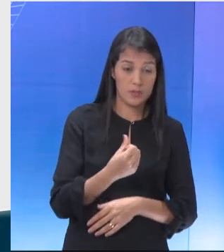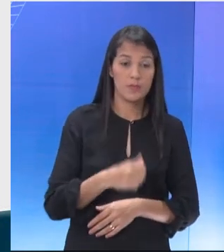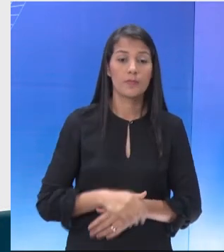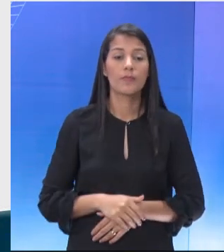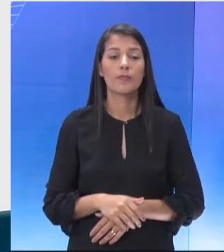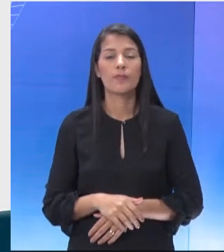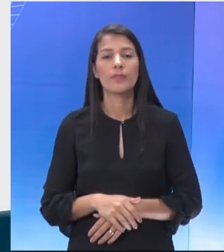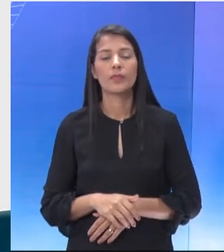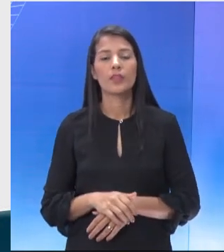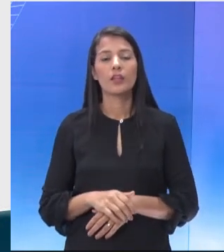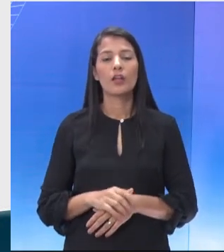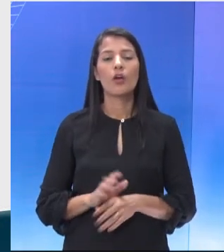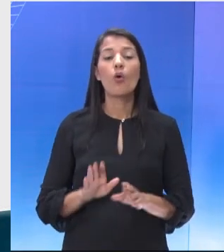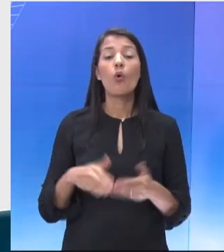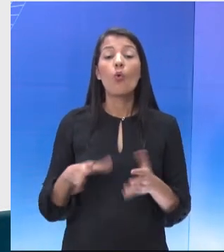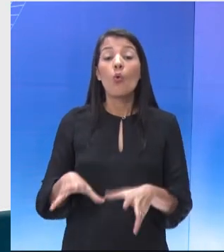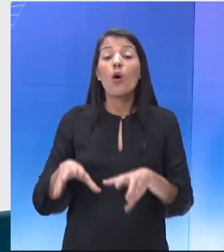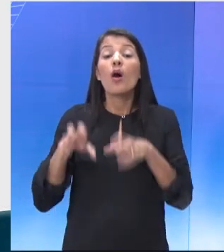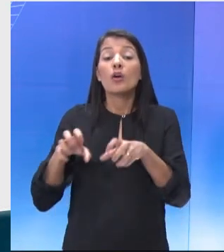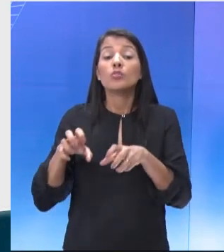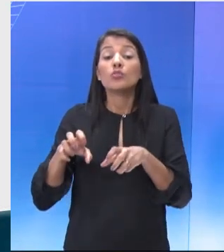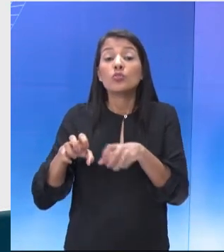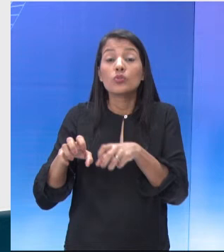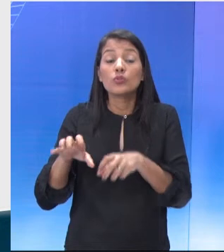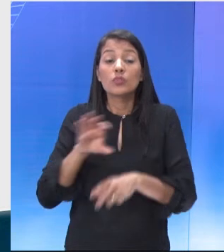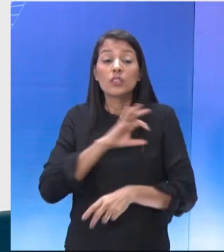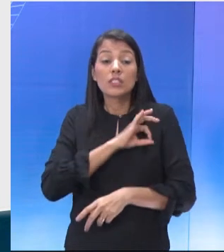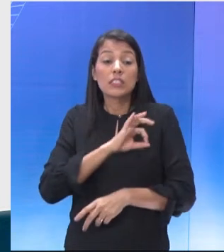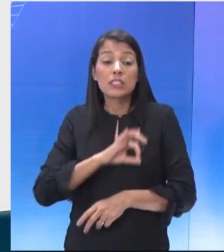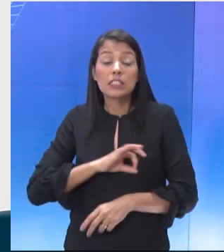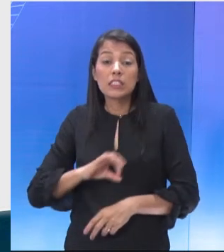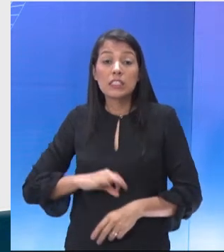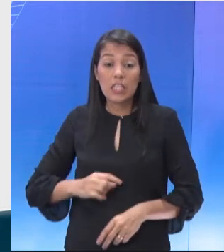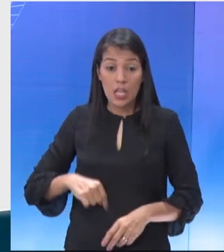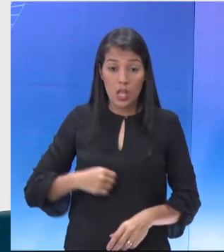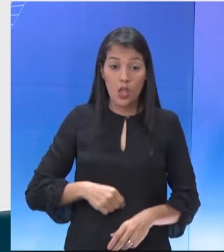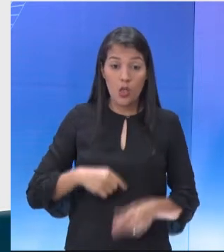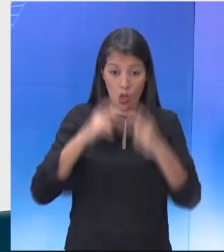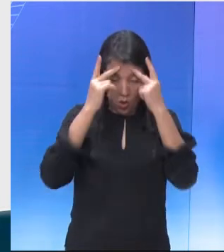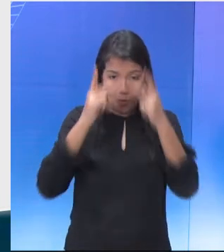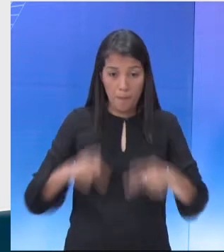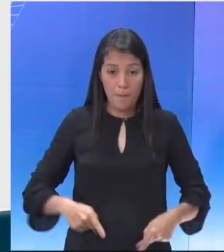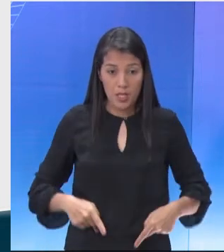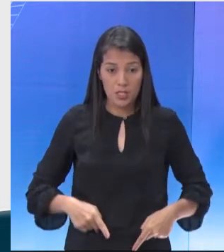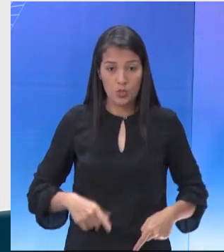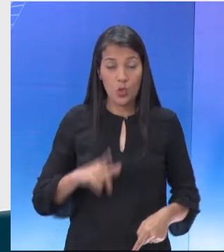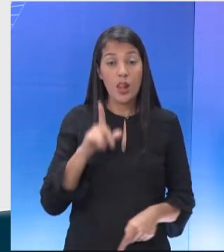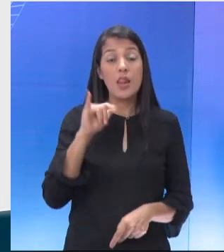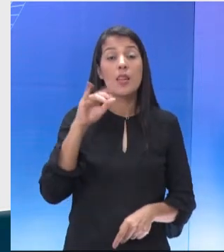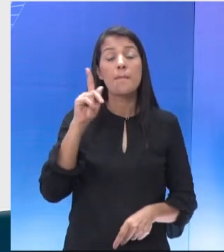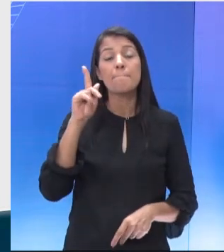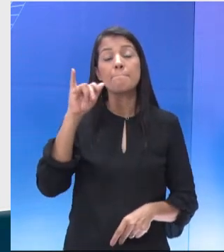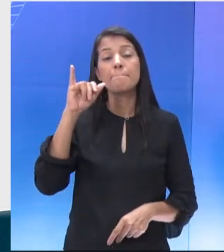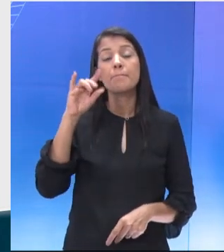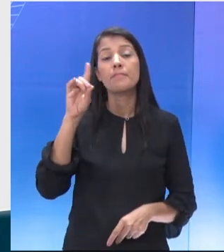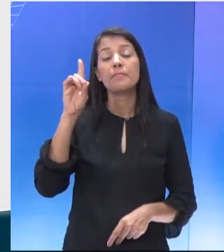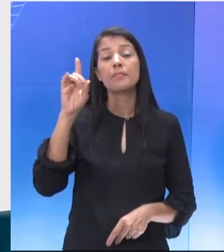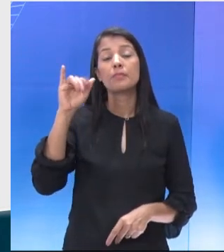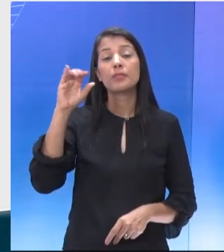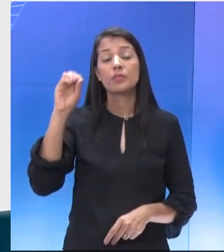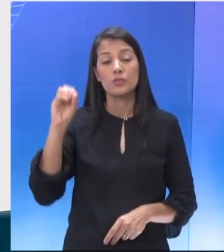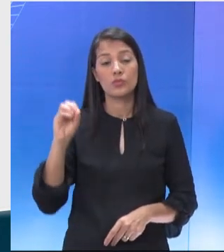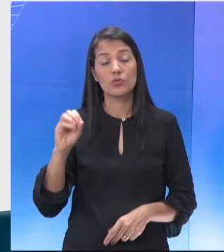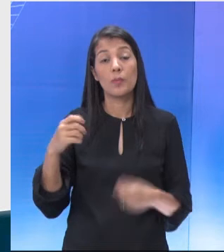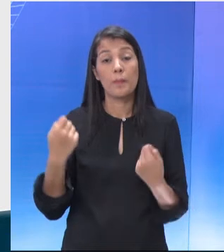serem absorvidos pelas células do intestino humano, os lipídios ingeridos precisam ser primeiramente emulsificados. Lembra aí